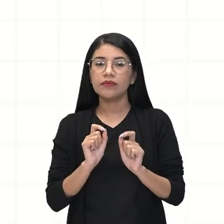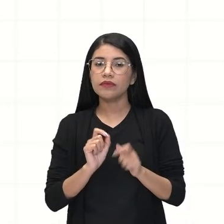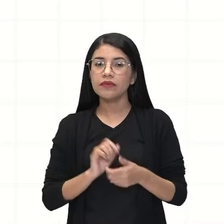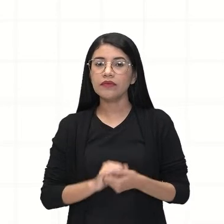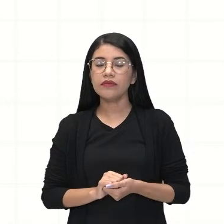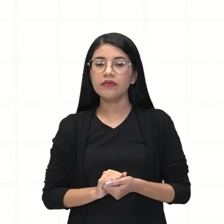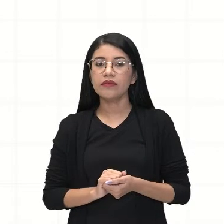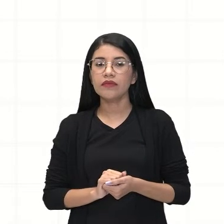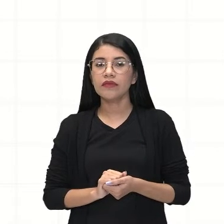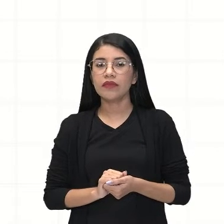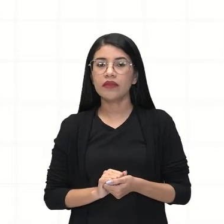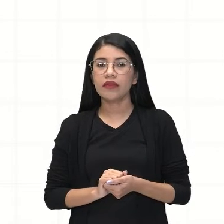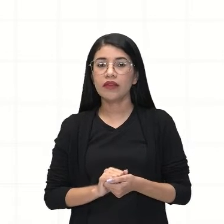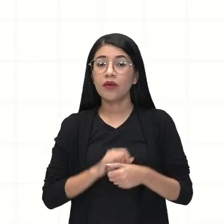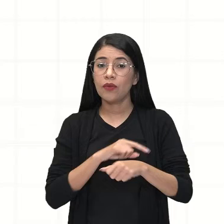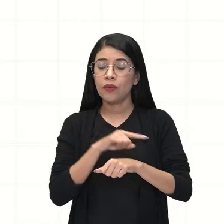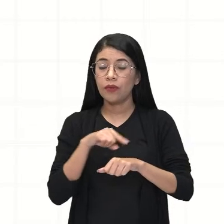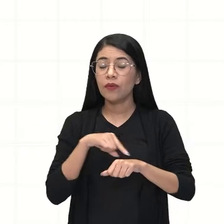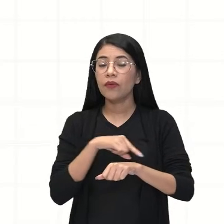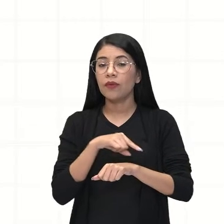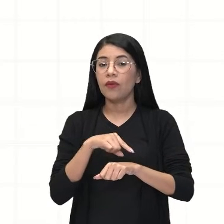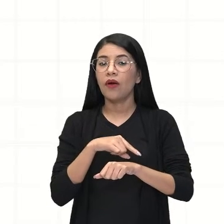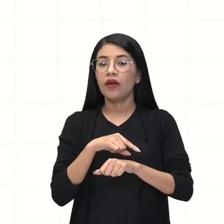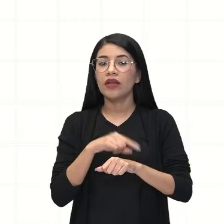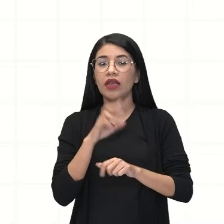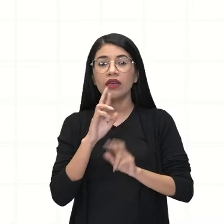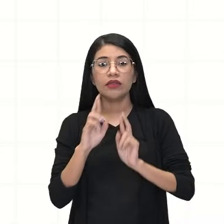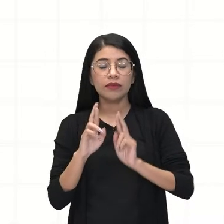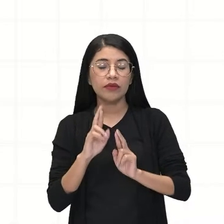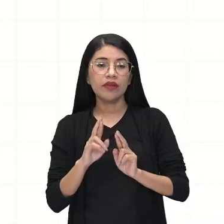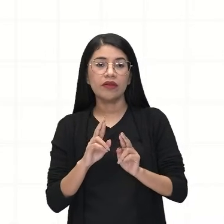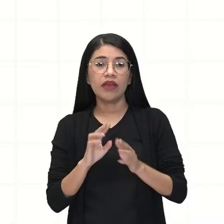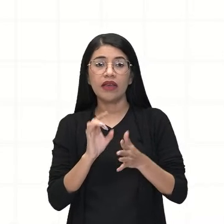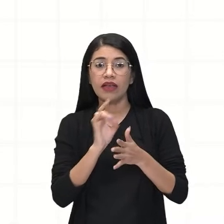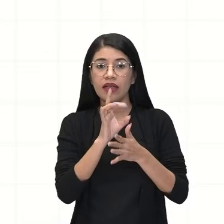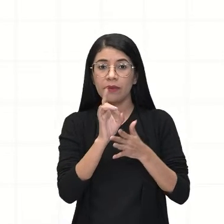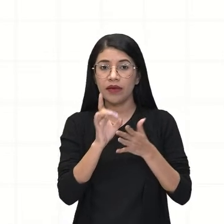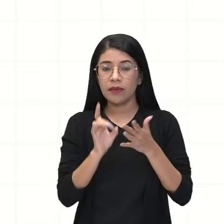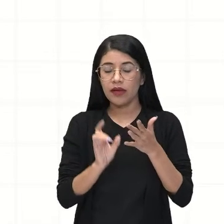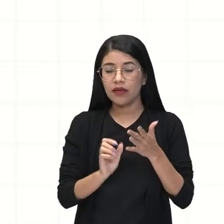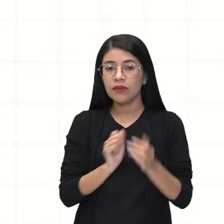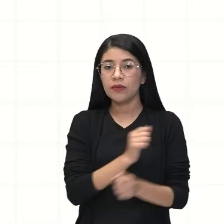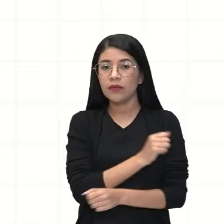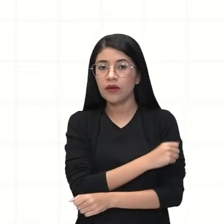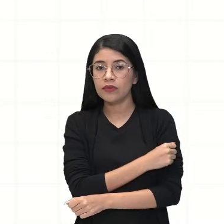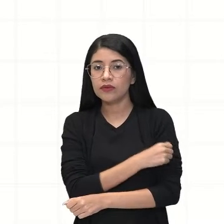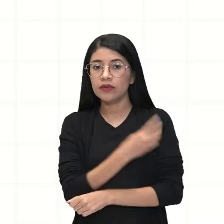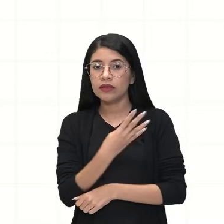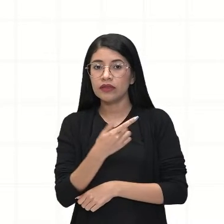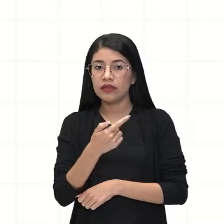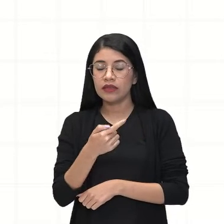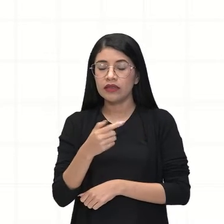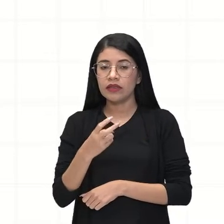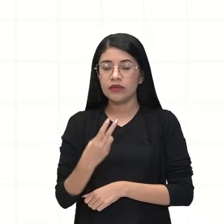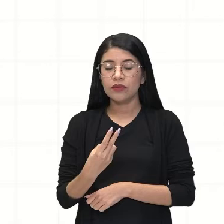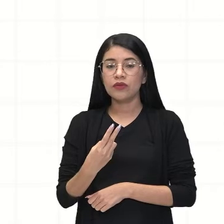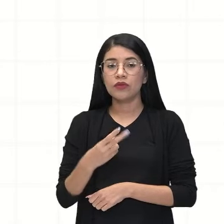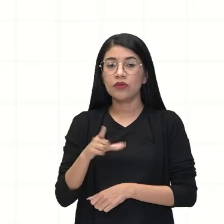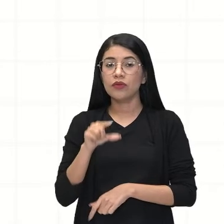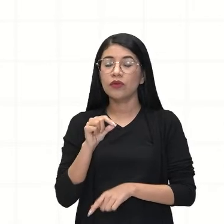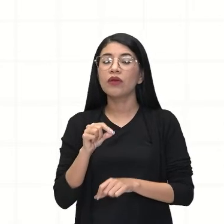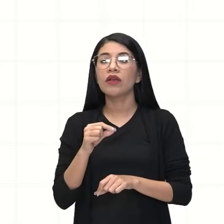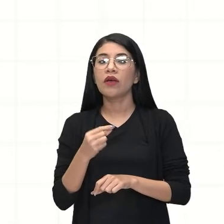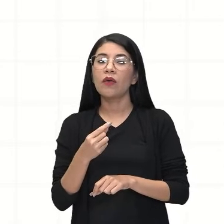de horas que apareceram, porque cada aluno aqui dos 472 escolheu 1 hora, né?